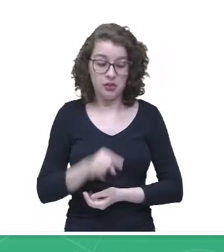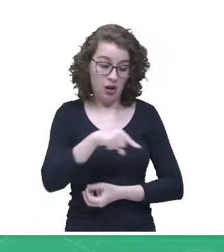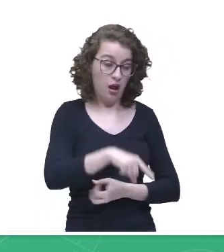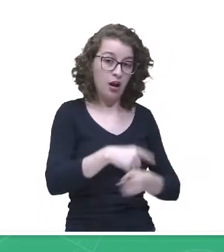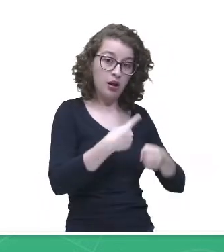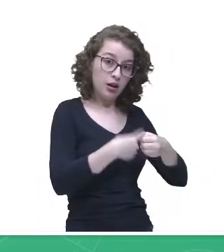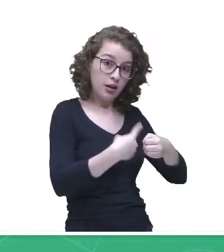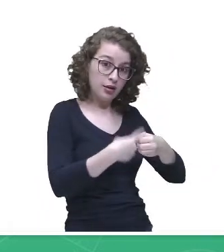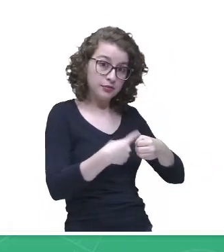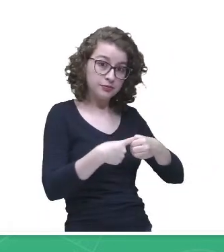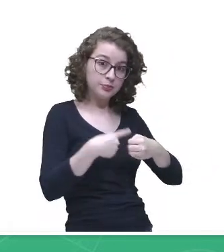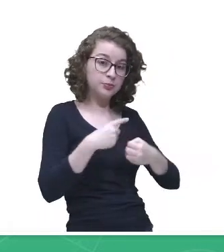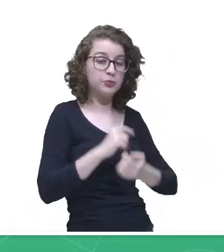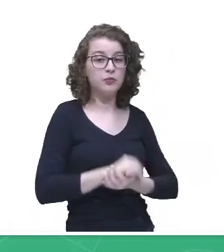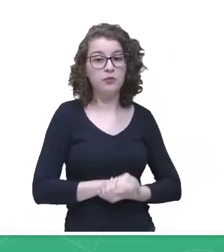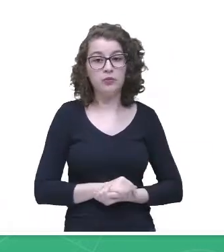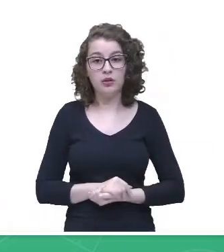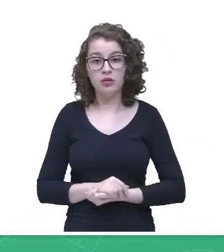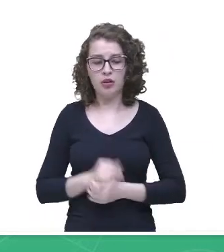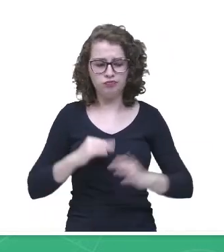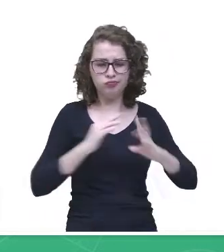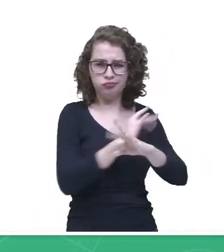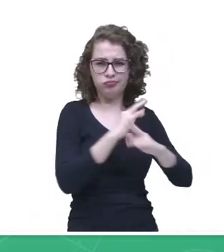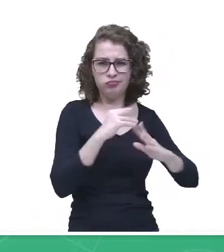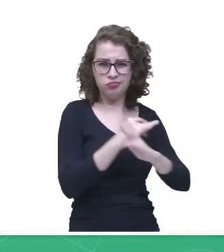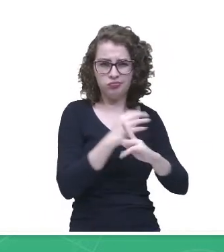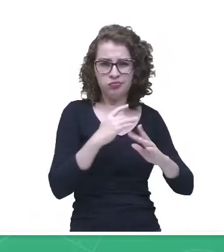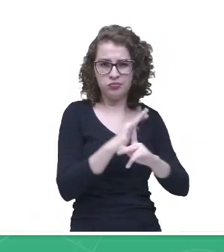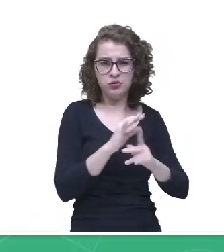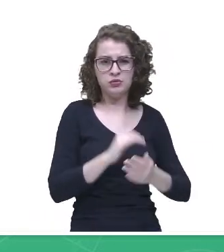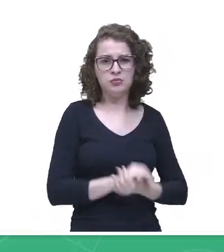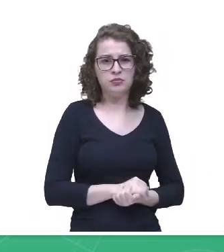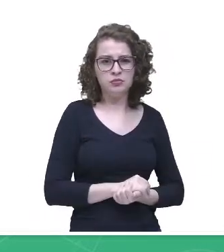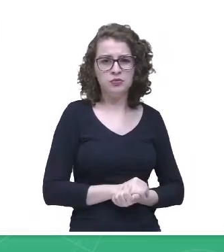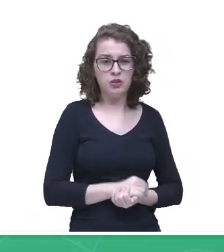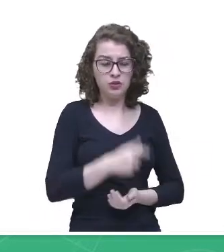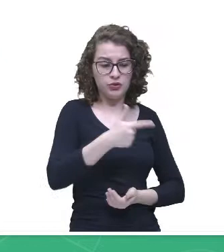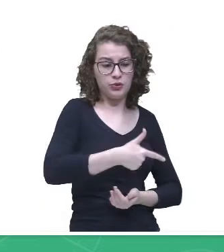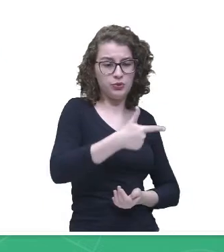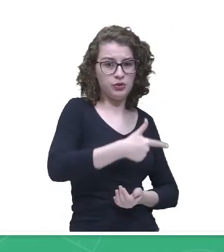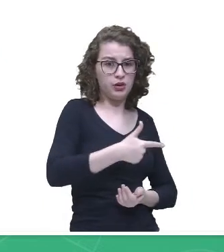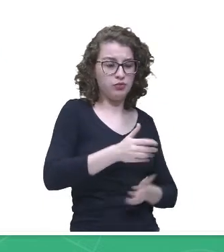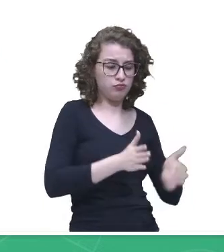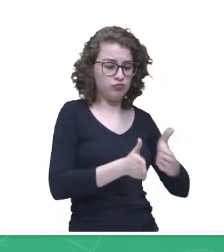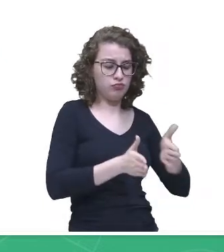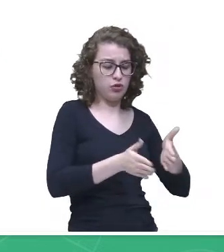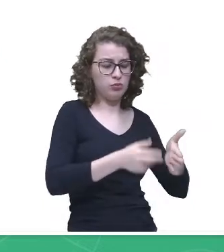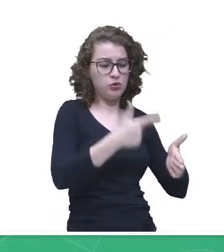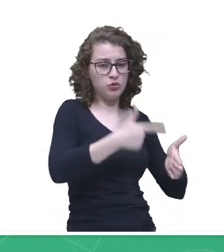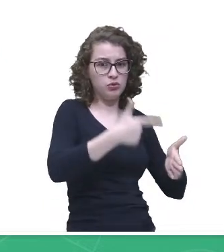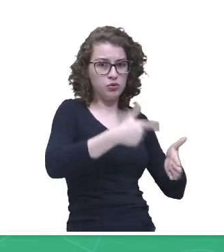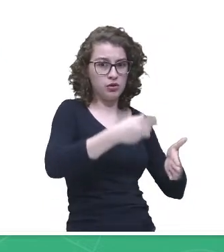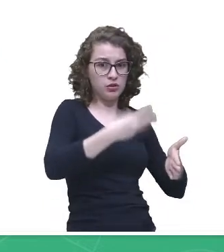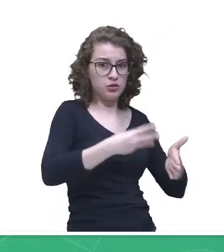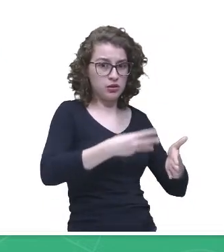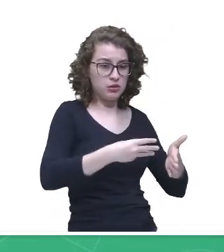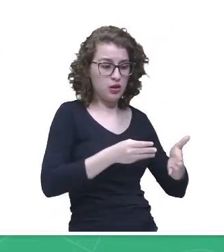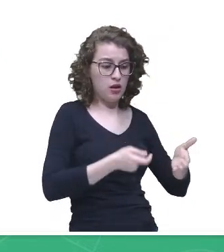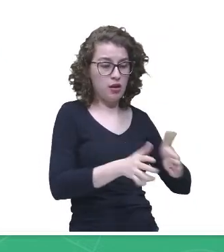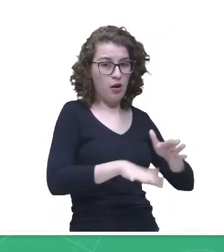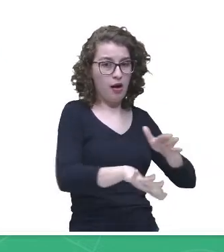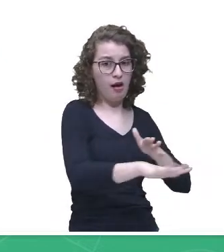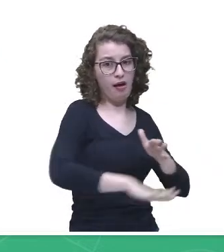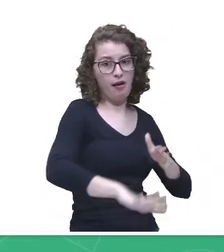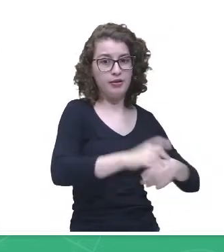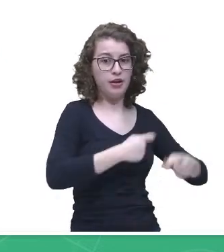nessa área mais urbanizada, a gente vai encontrar o quê? As atividades econômicas mais voltadas